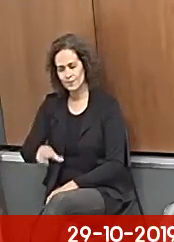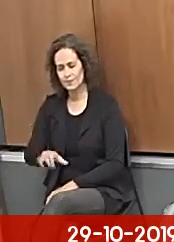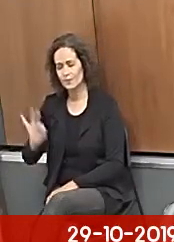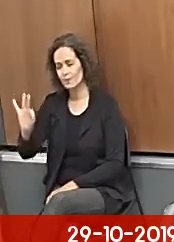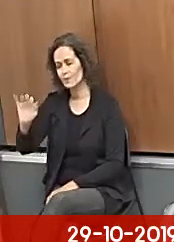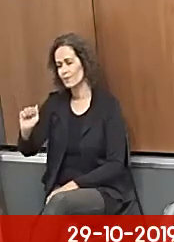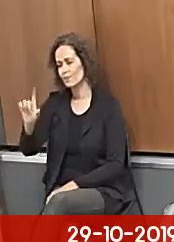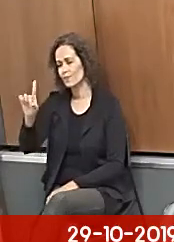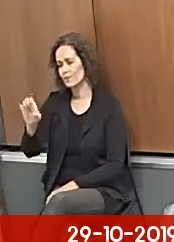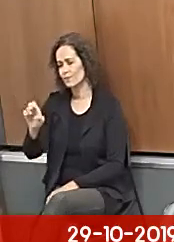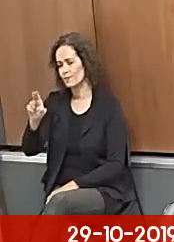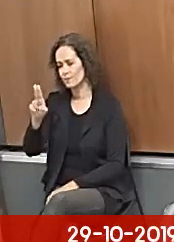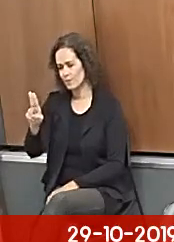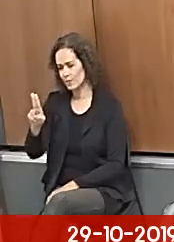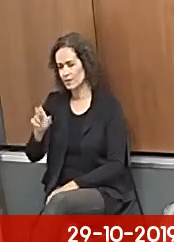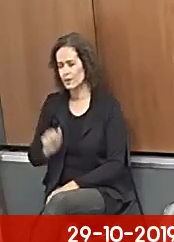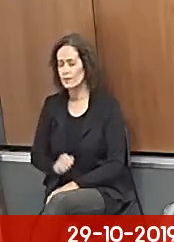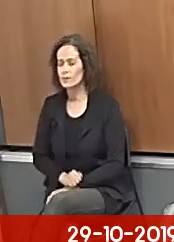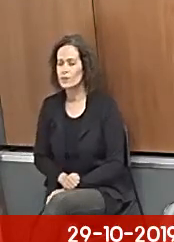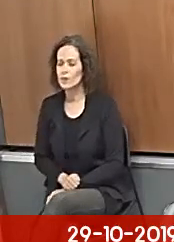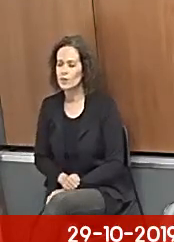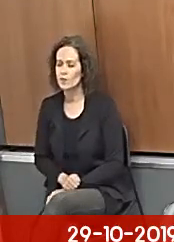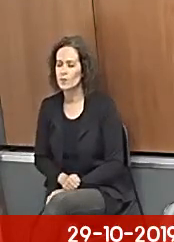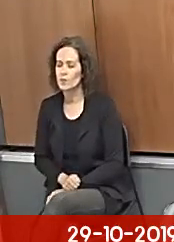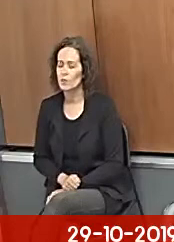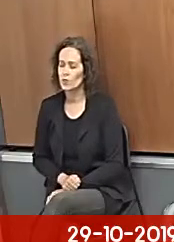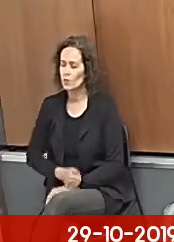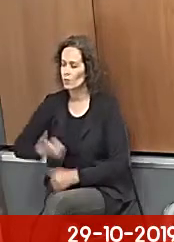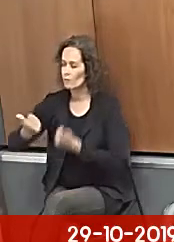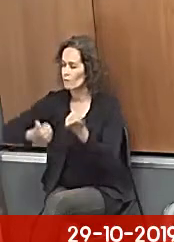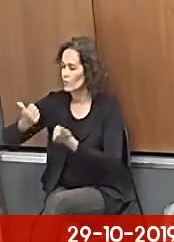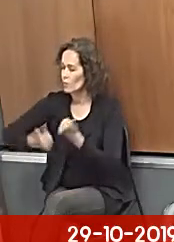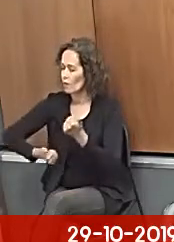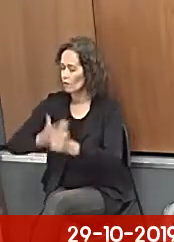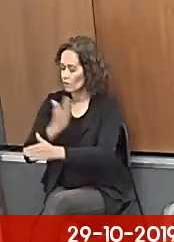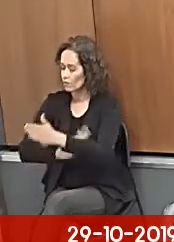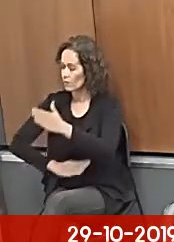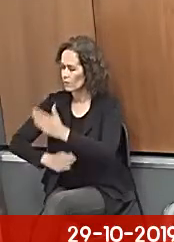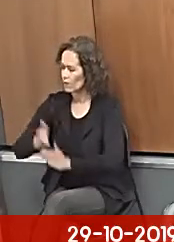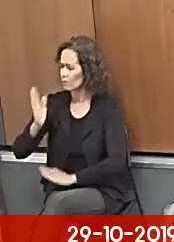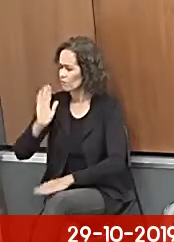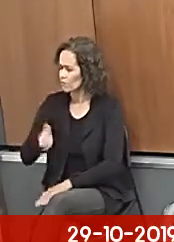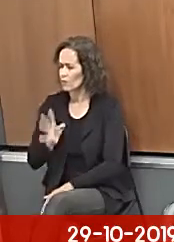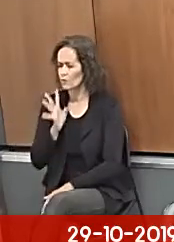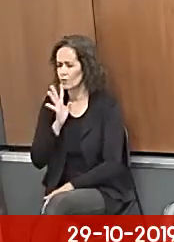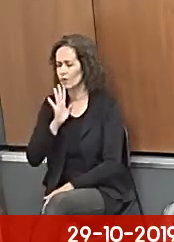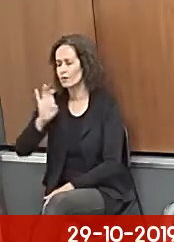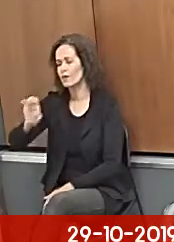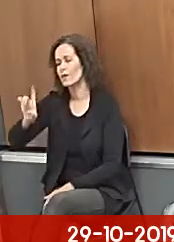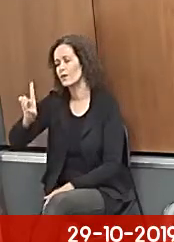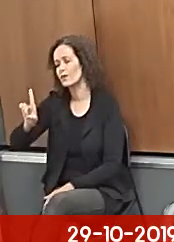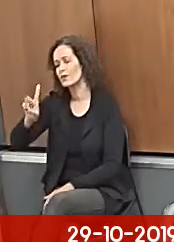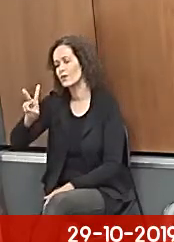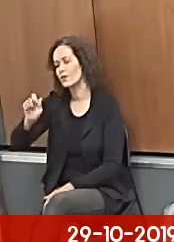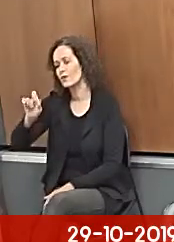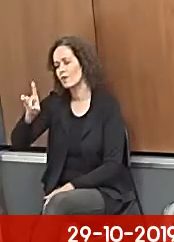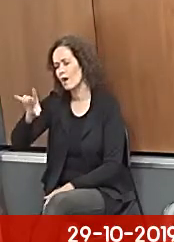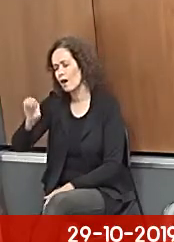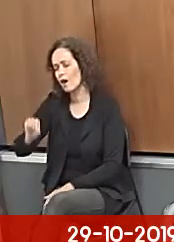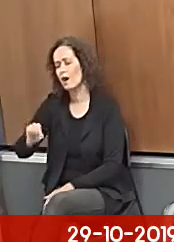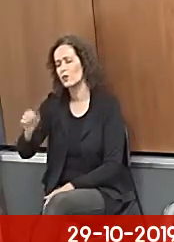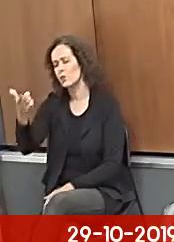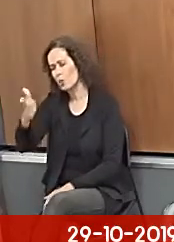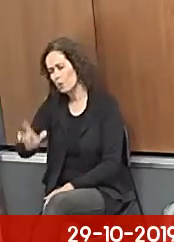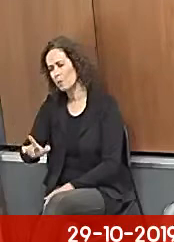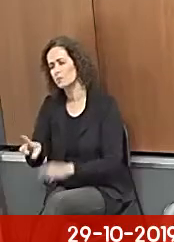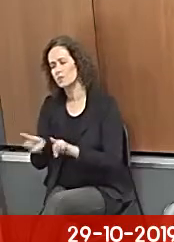Tadeu, em relação ao futebol de amputados, eu já conheço há algum tempo, conheço o Edvaldo, conheço a turma Jamaica, já tive a